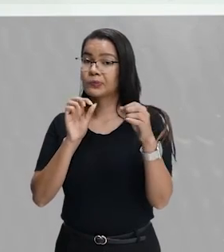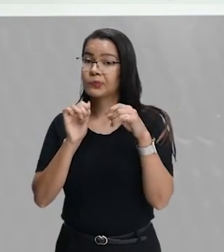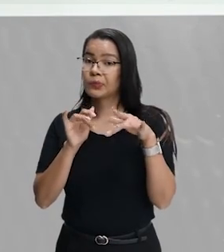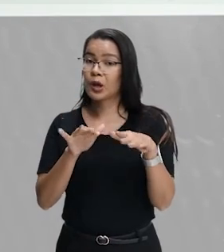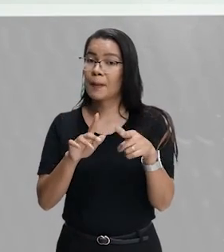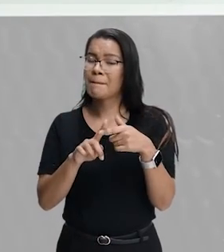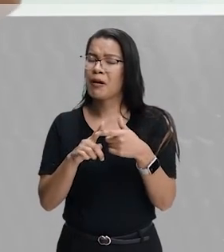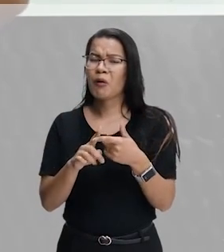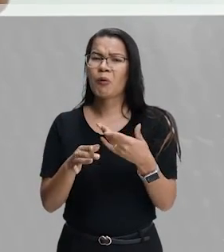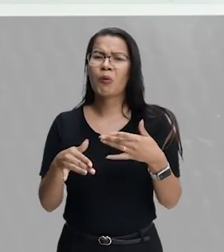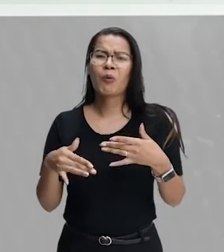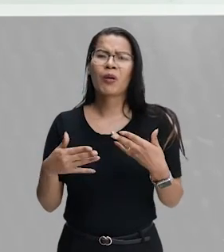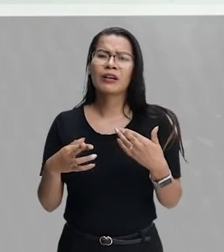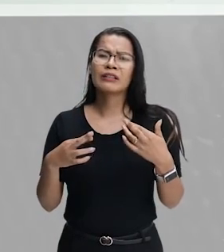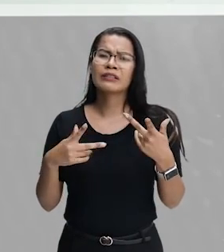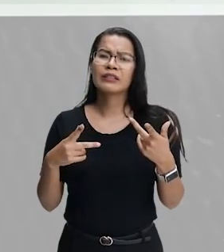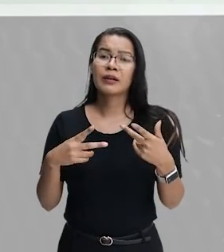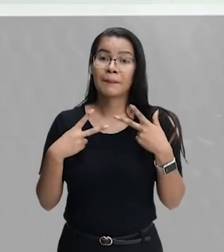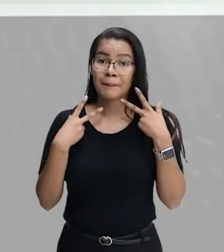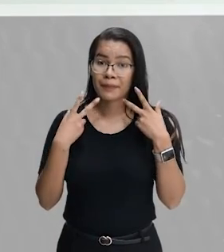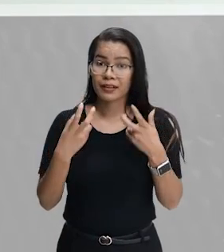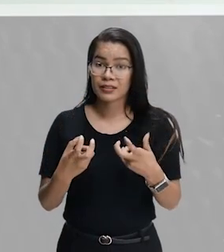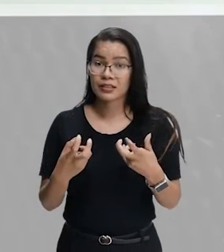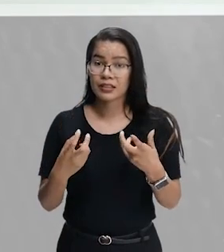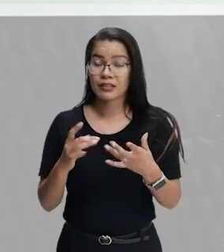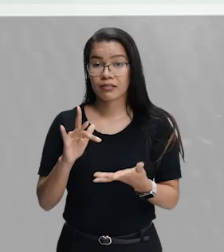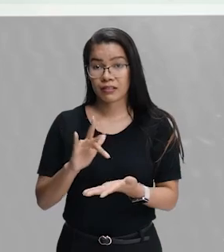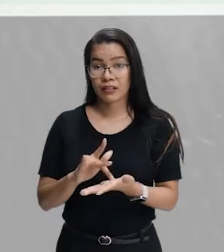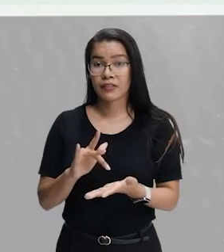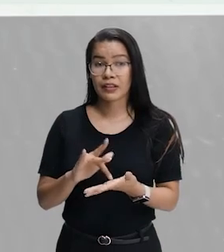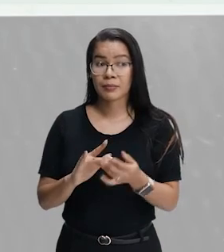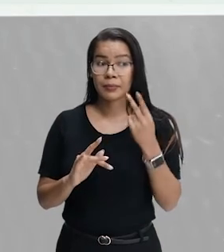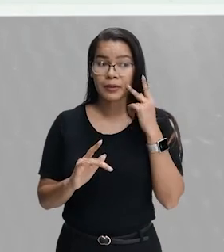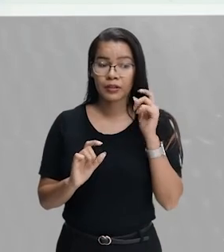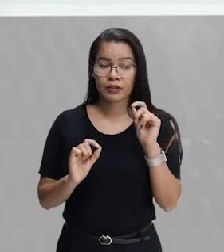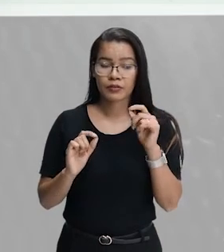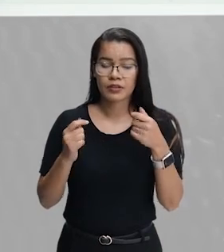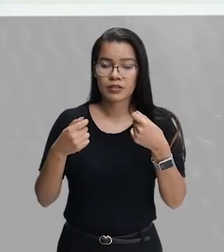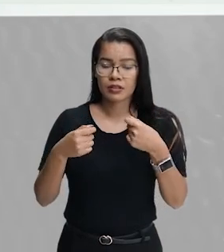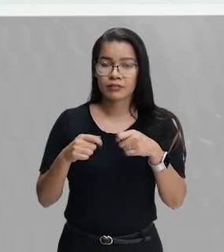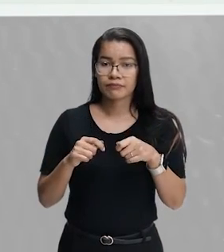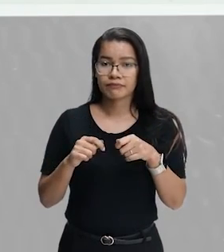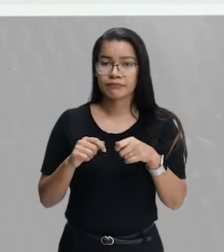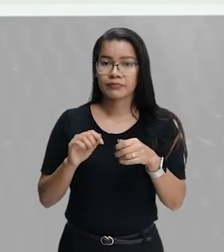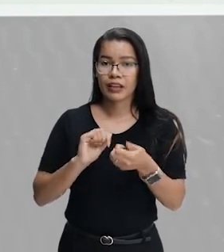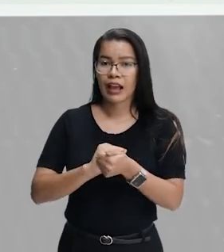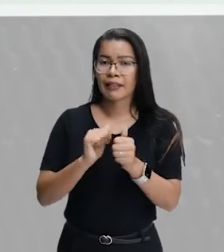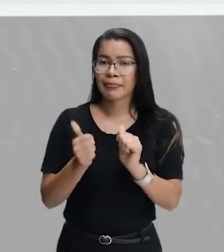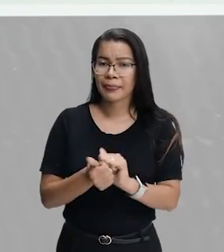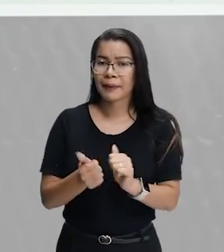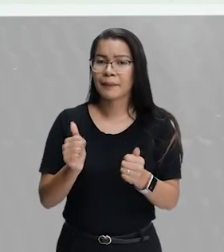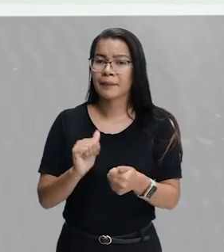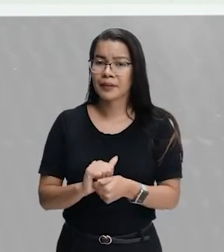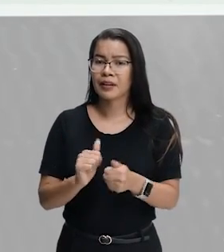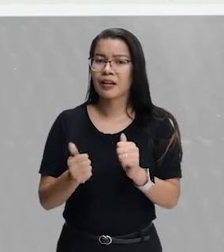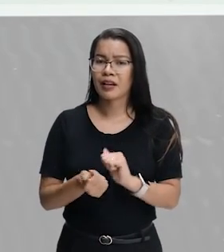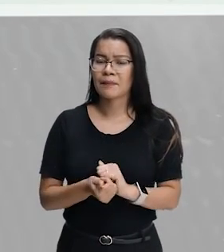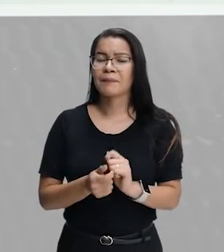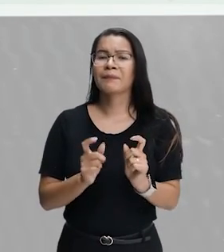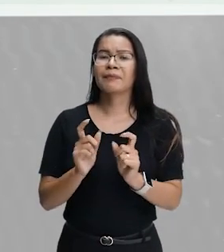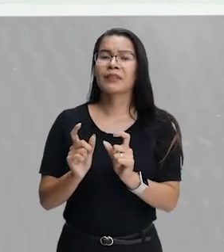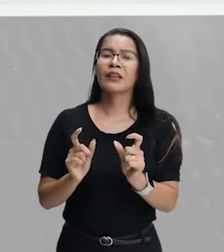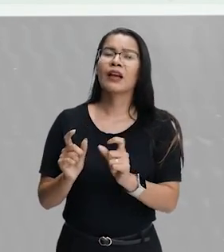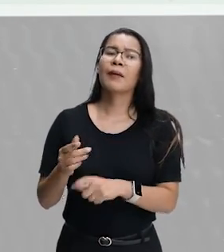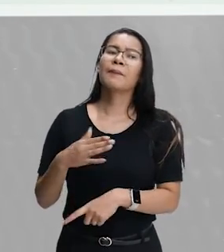Mas qual é a diferença? Porque, veja bem, na verdade, para que você adeque as unidades, tá?